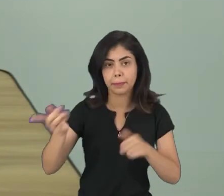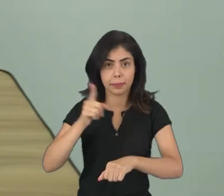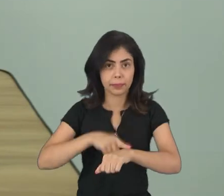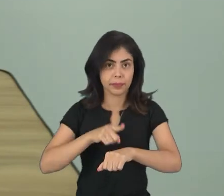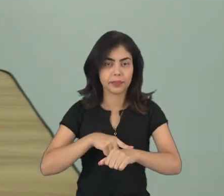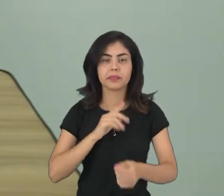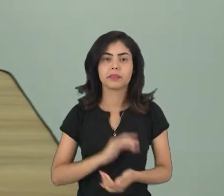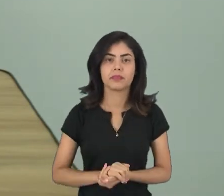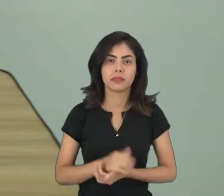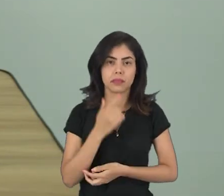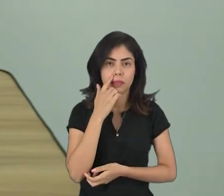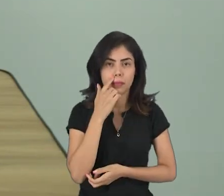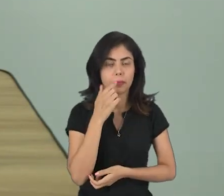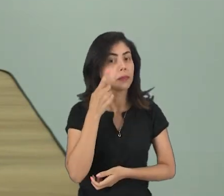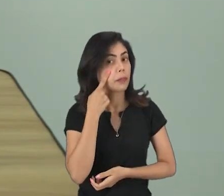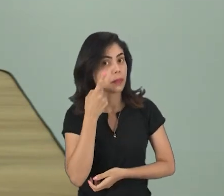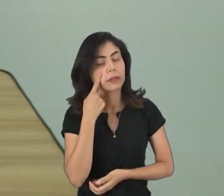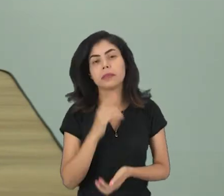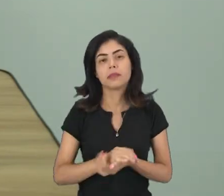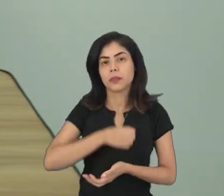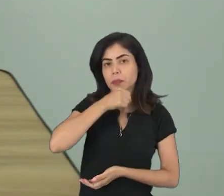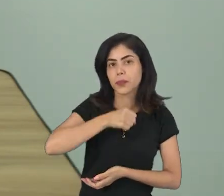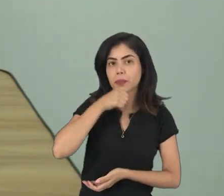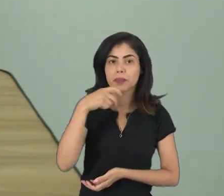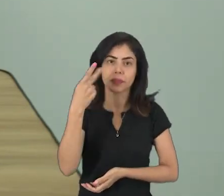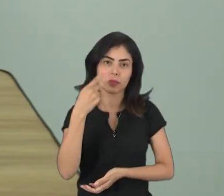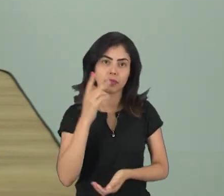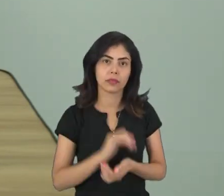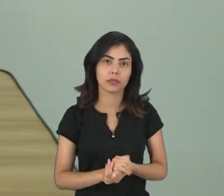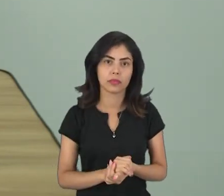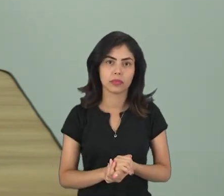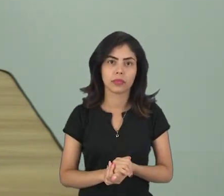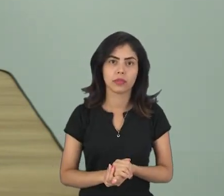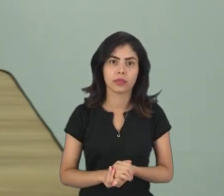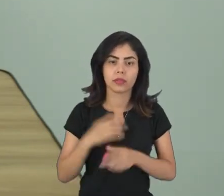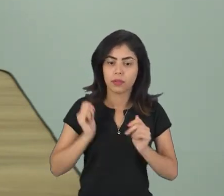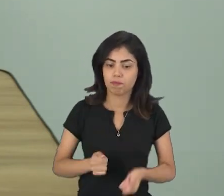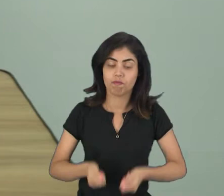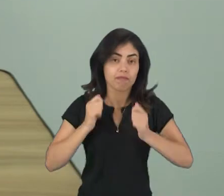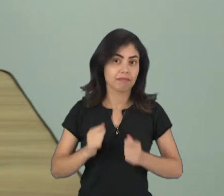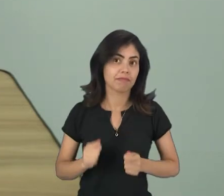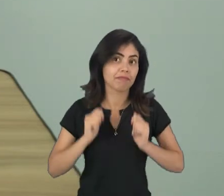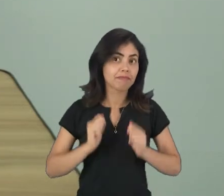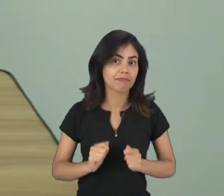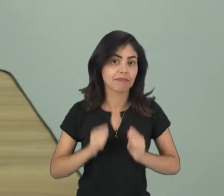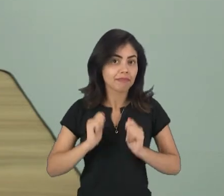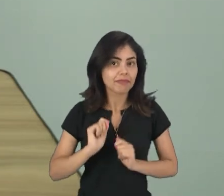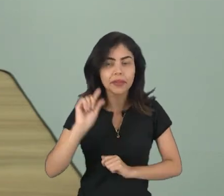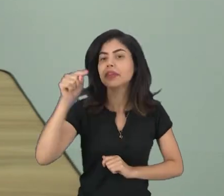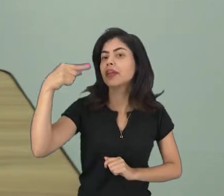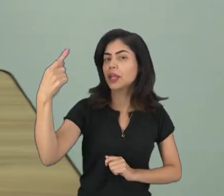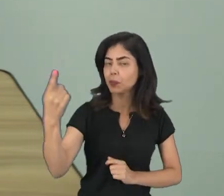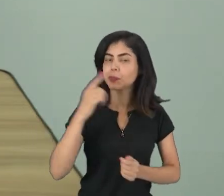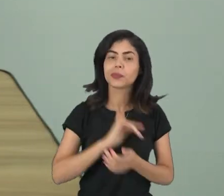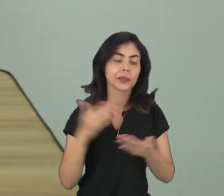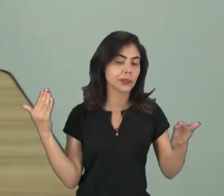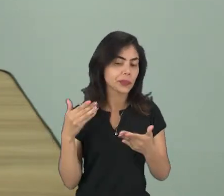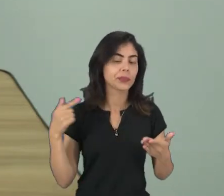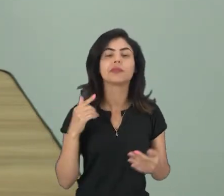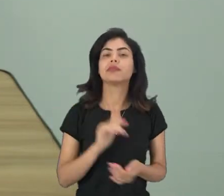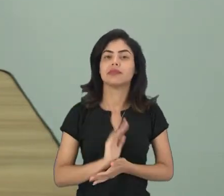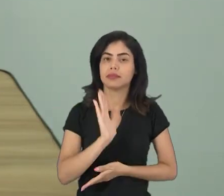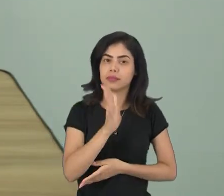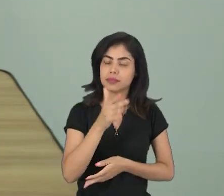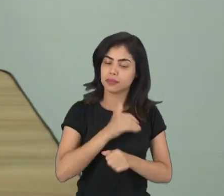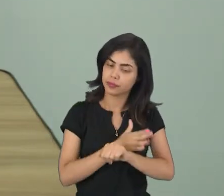tempos. Viram que o avô falou para o neto que eles andavam de carroça e que depois, que agora que já